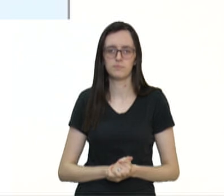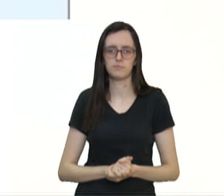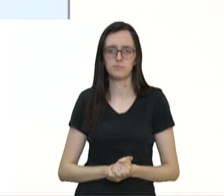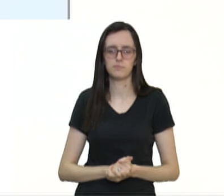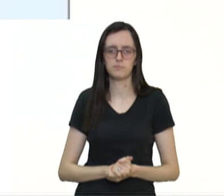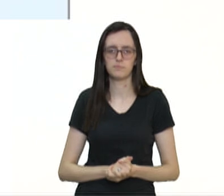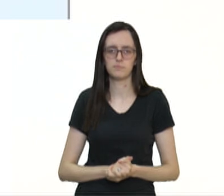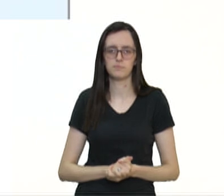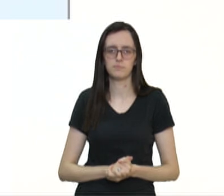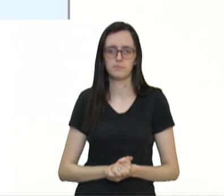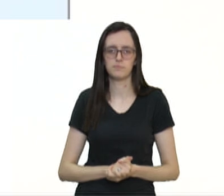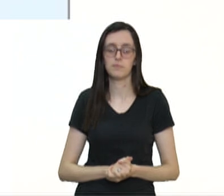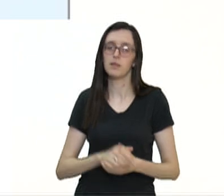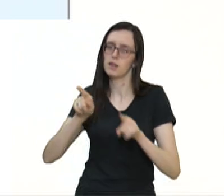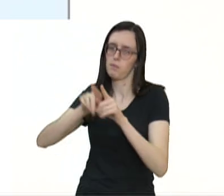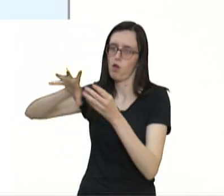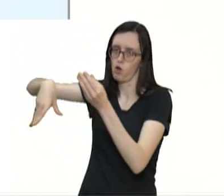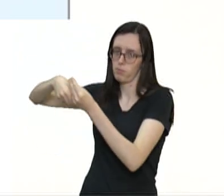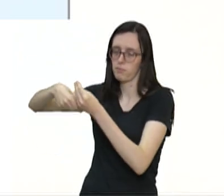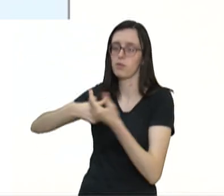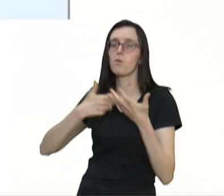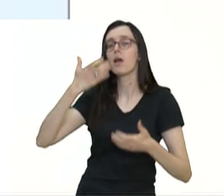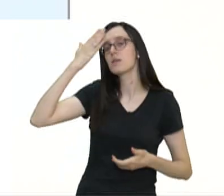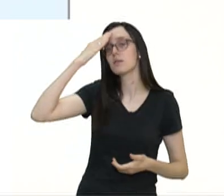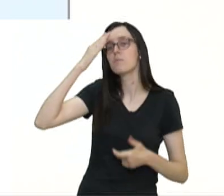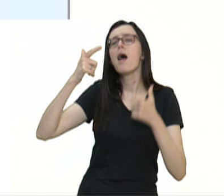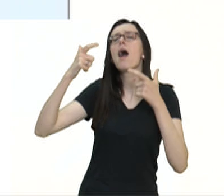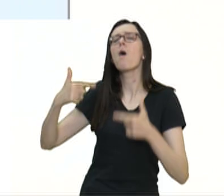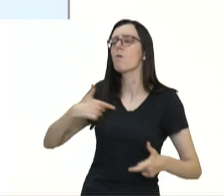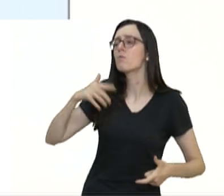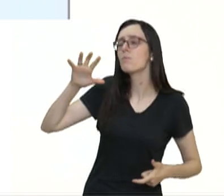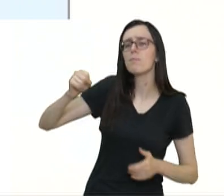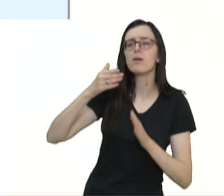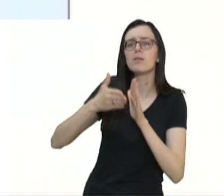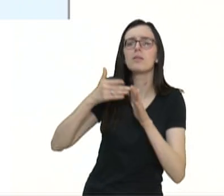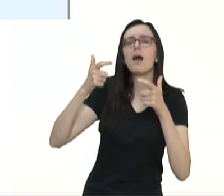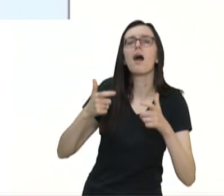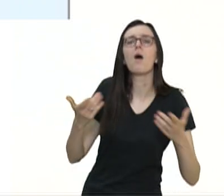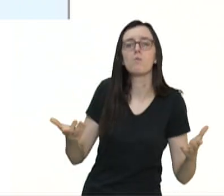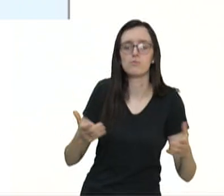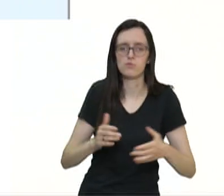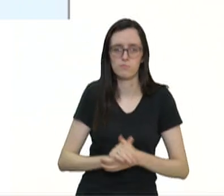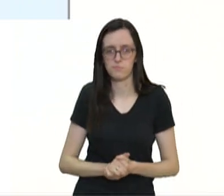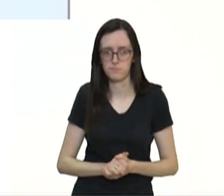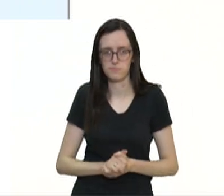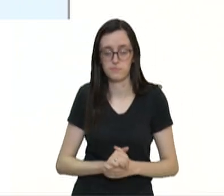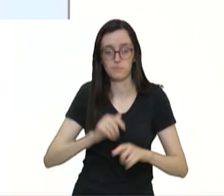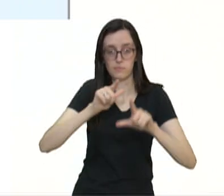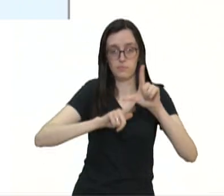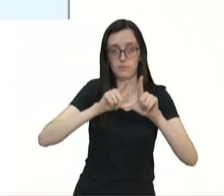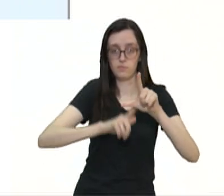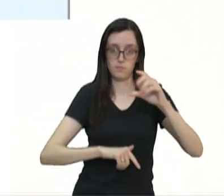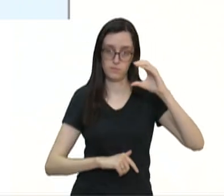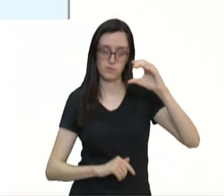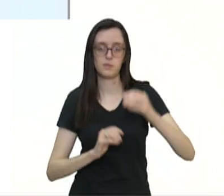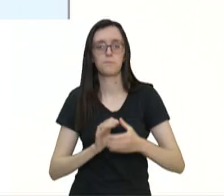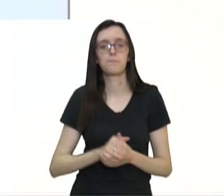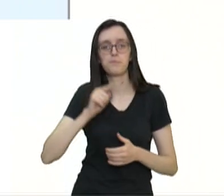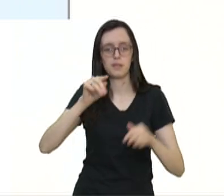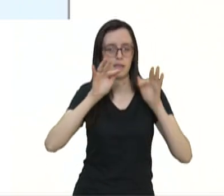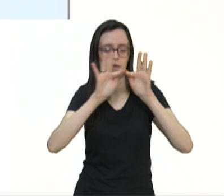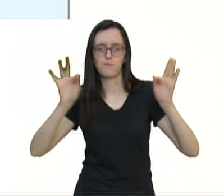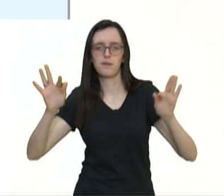principal catch. E o complemento, eu quero saber onde eu pego o trem, the train. Na letra C, essa frase